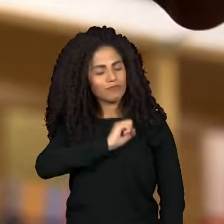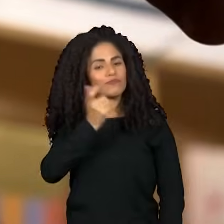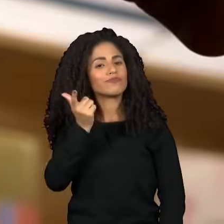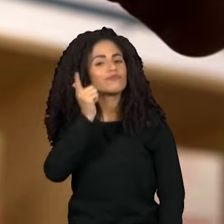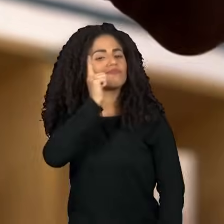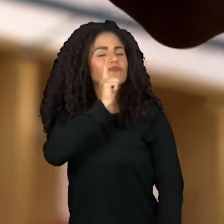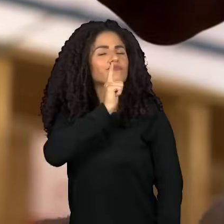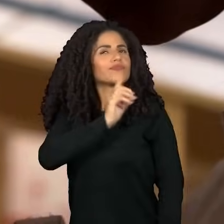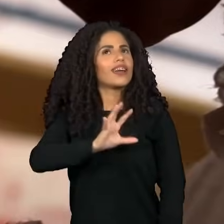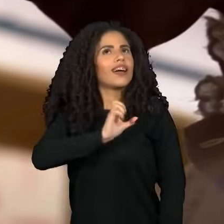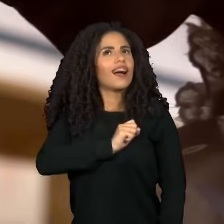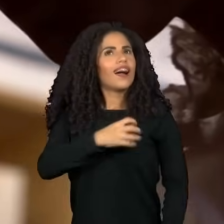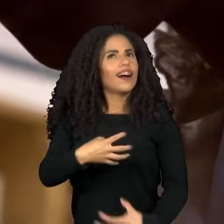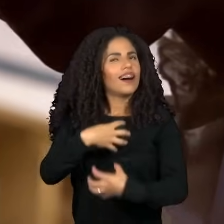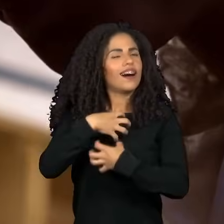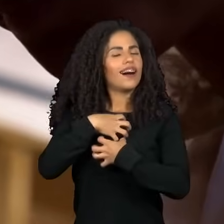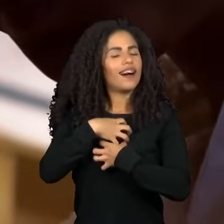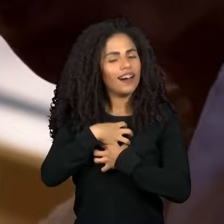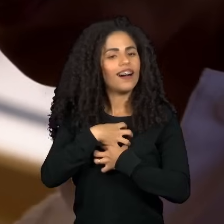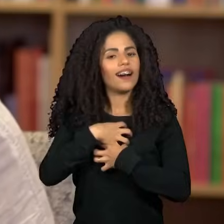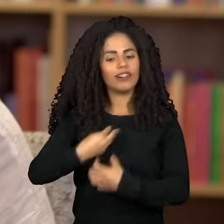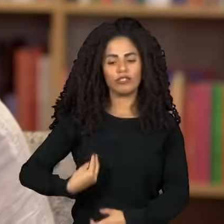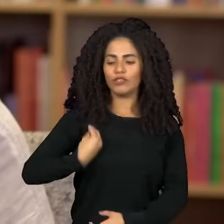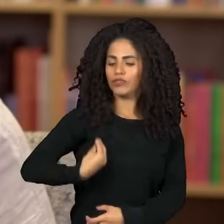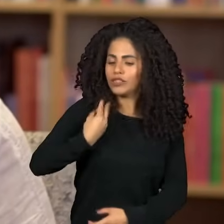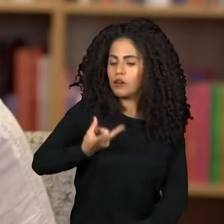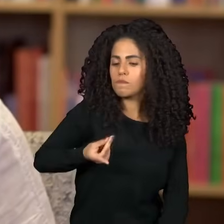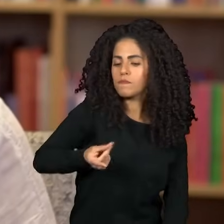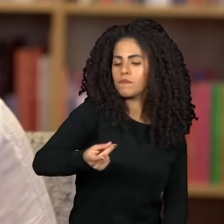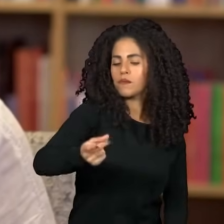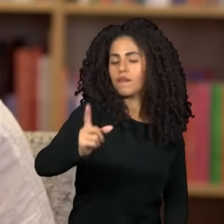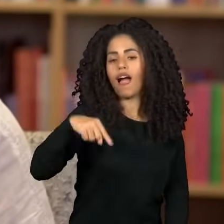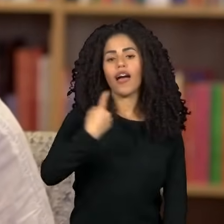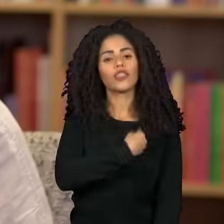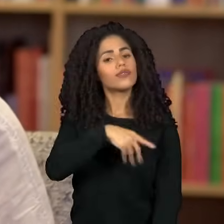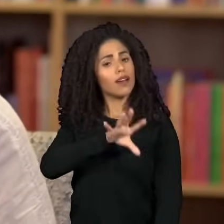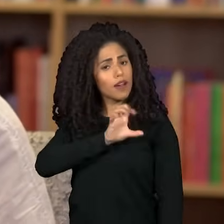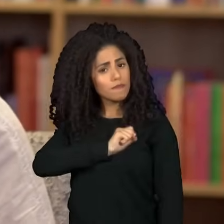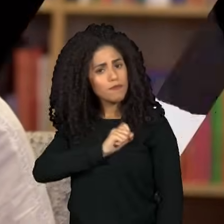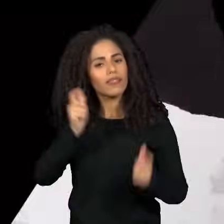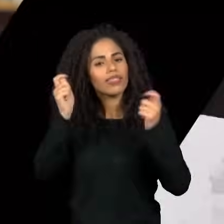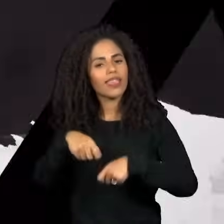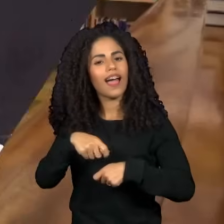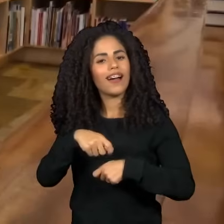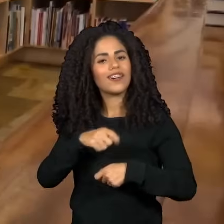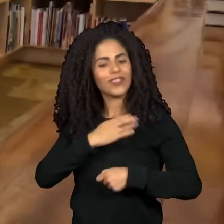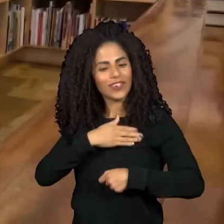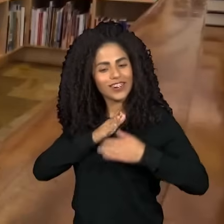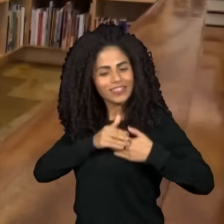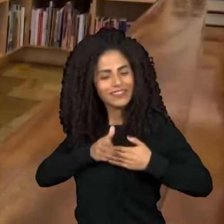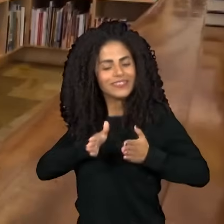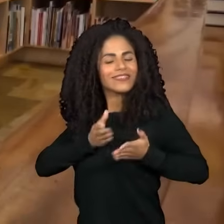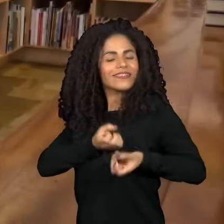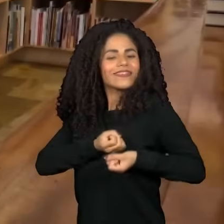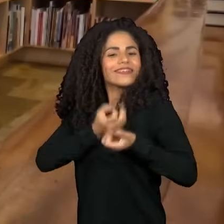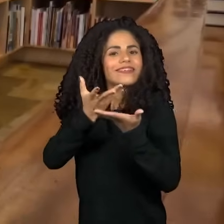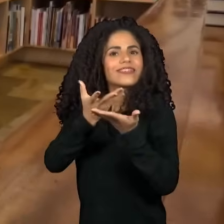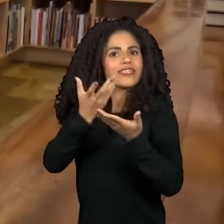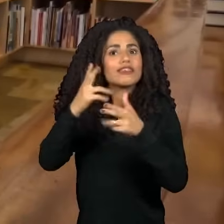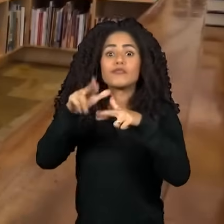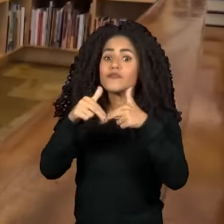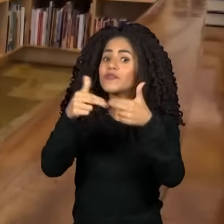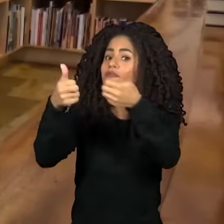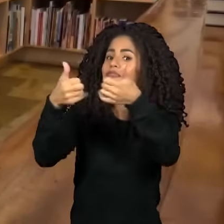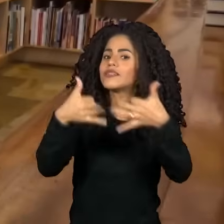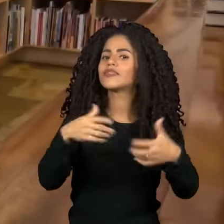nos leva de volta a uma promessa de vida eterna. Quando amamos, podemos deixar nosso coração falar. Acho que isso explica. Acho que